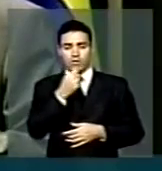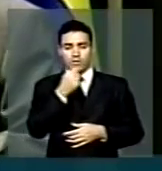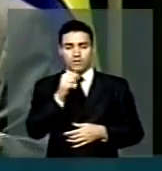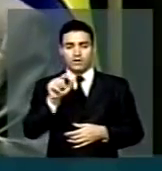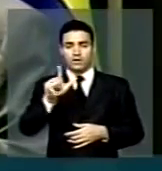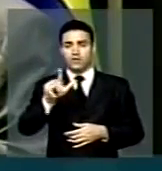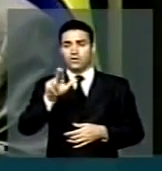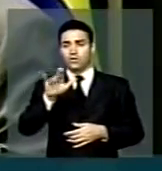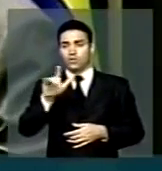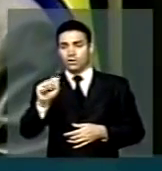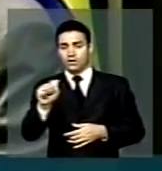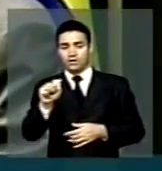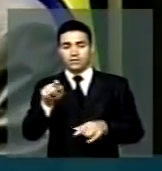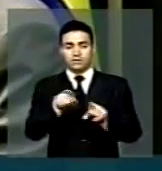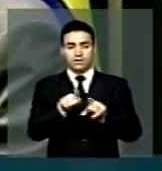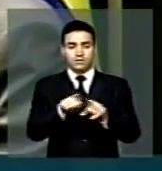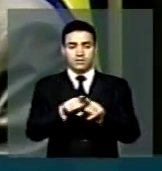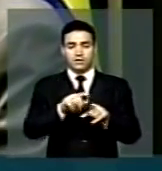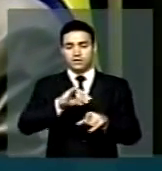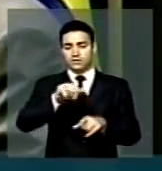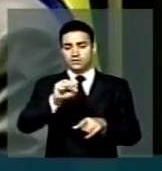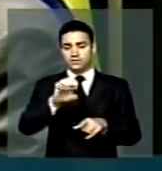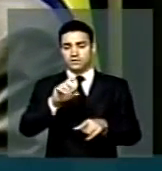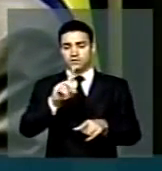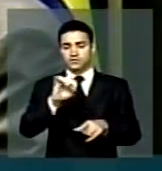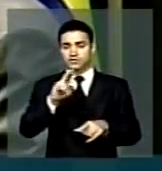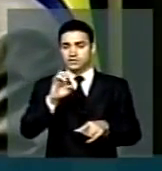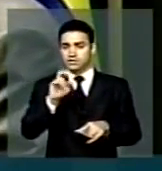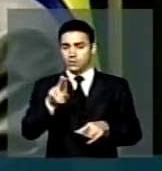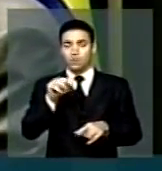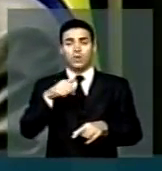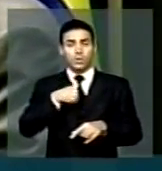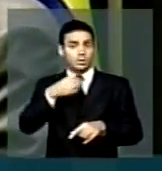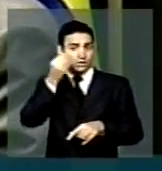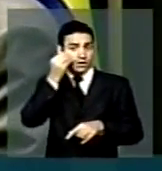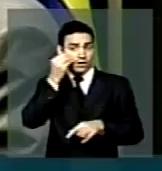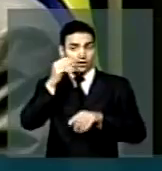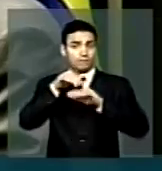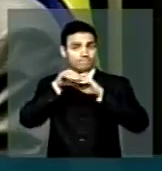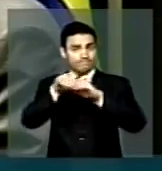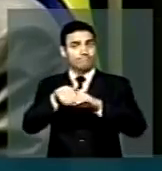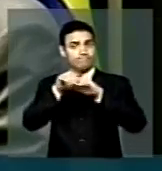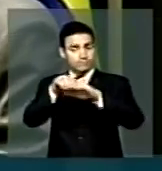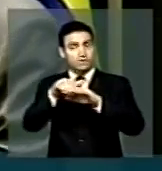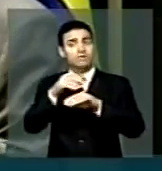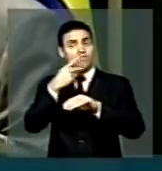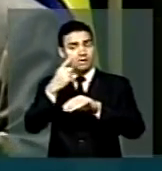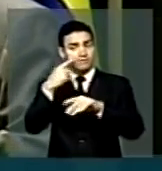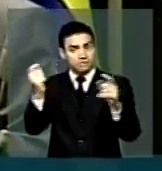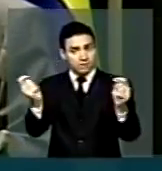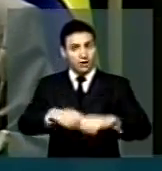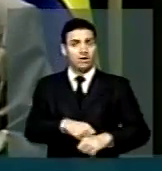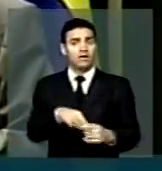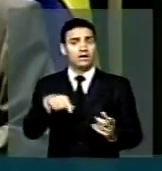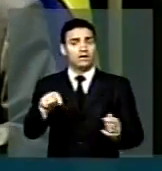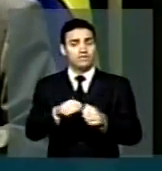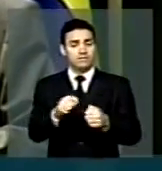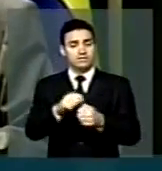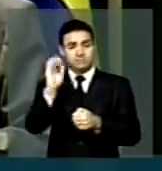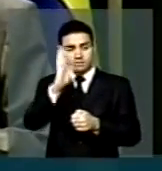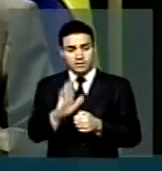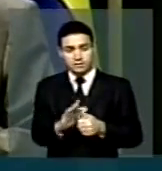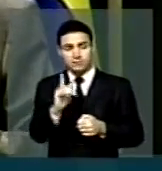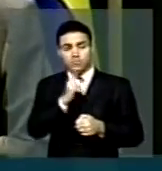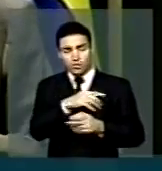Lula e José Dirceu. Tentei convencê-los da possibilidade do Brasil